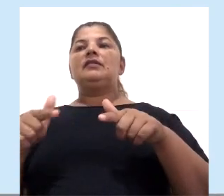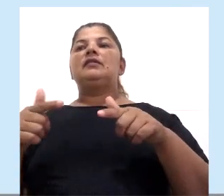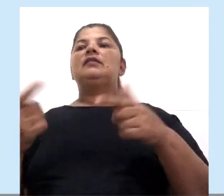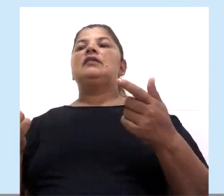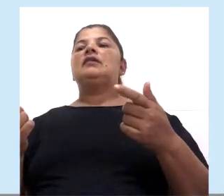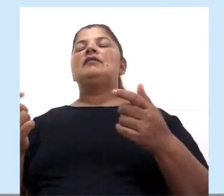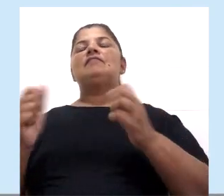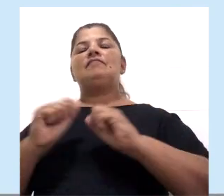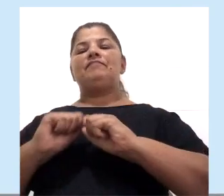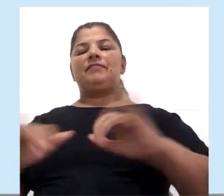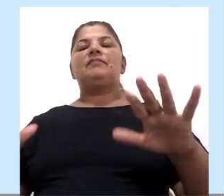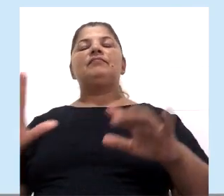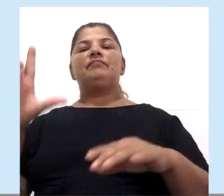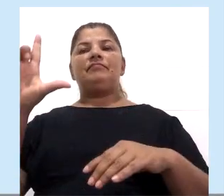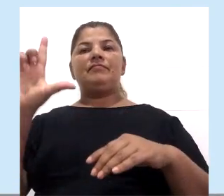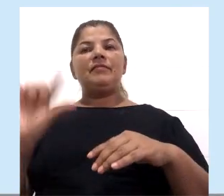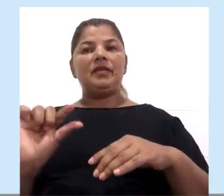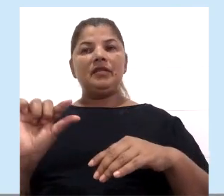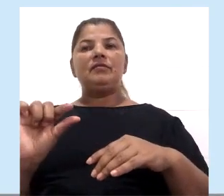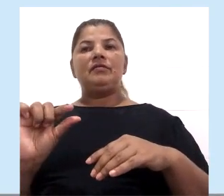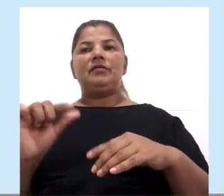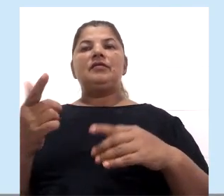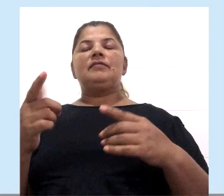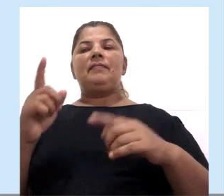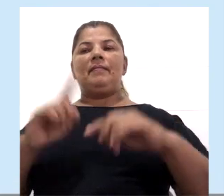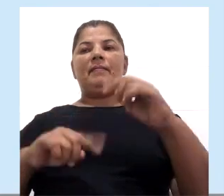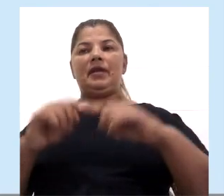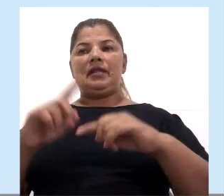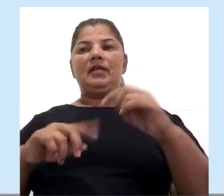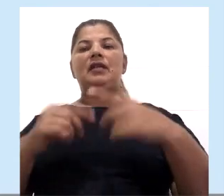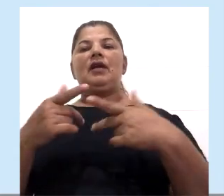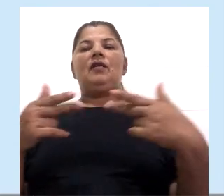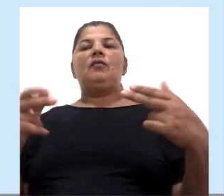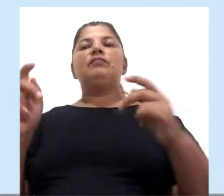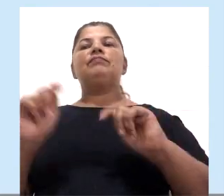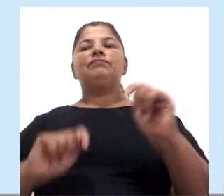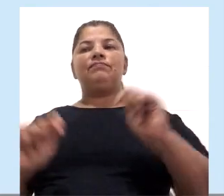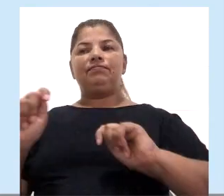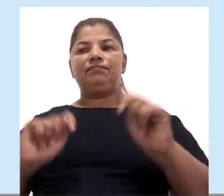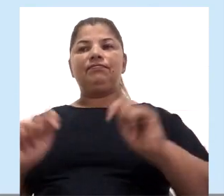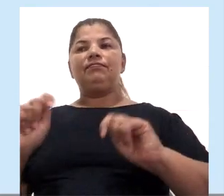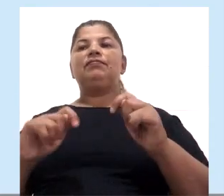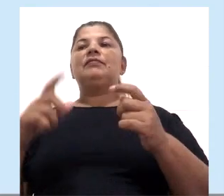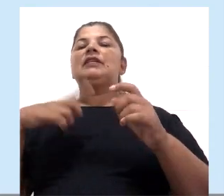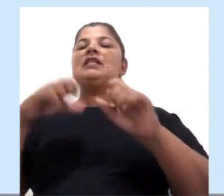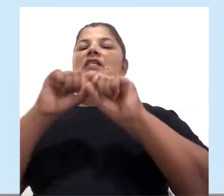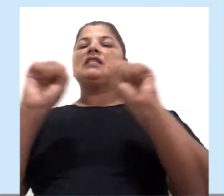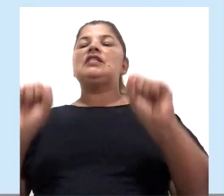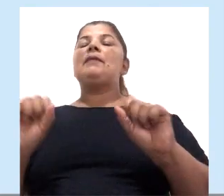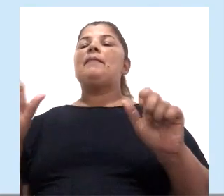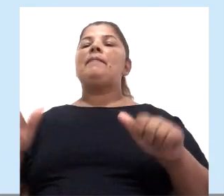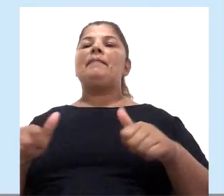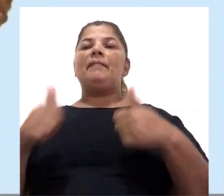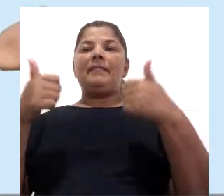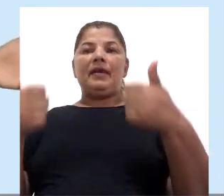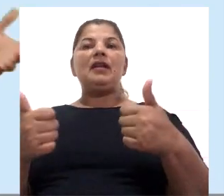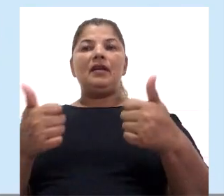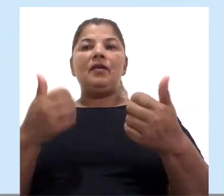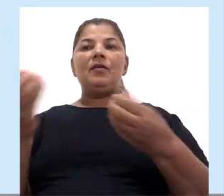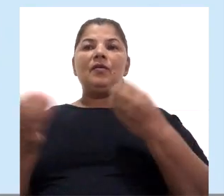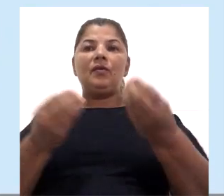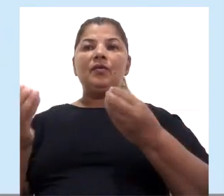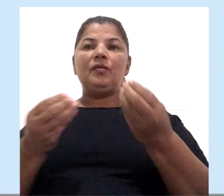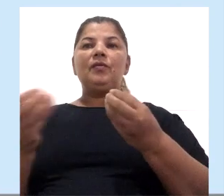trabalhando e menos gasto de peça, de recursos, tá? Então, é um sistema, a gente vai dizer assim, que mais